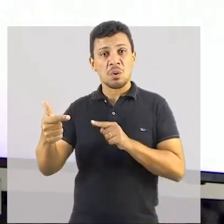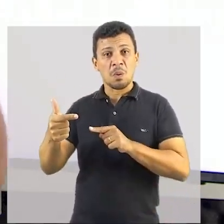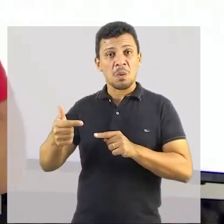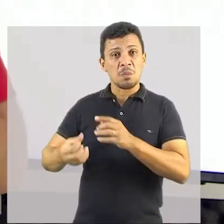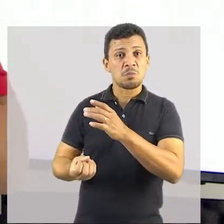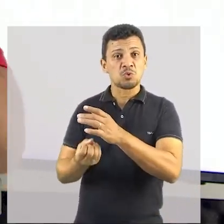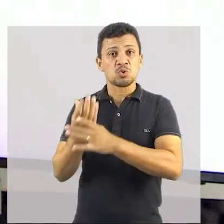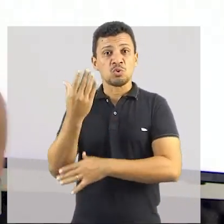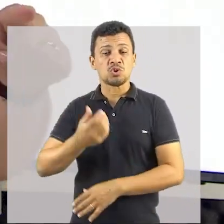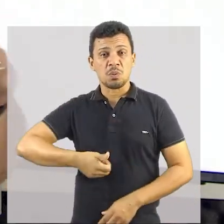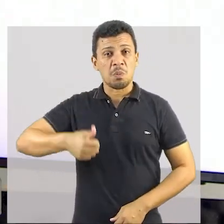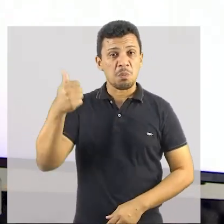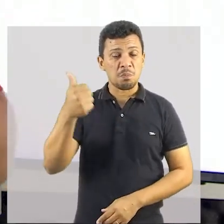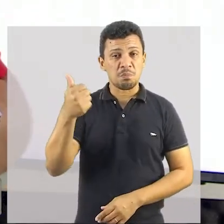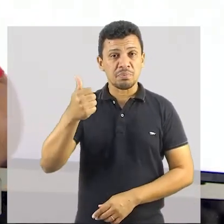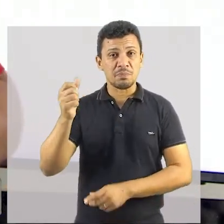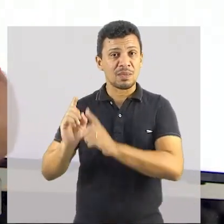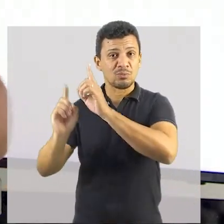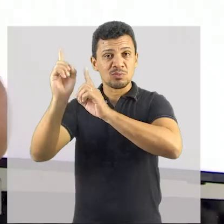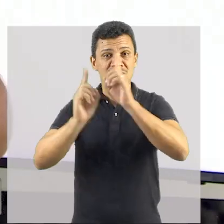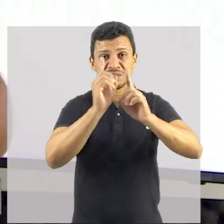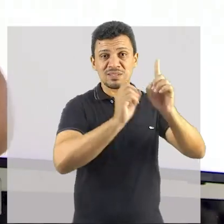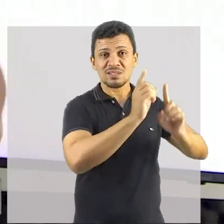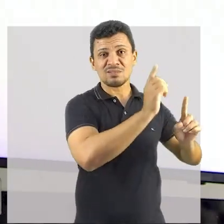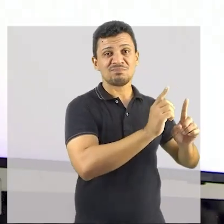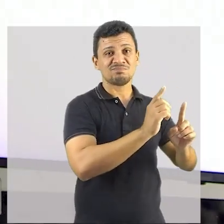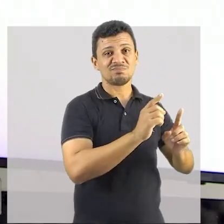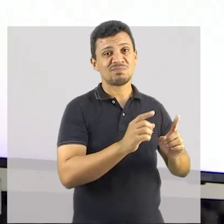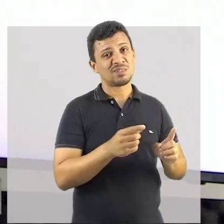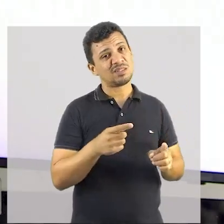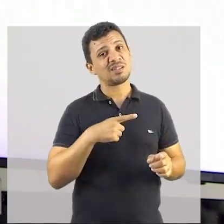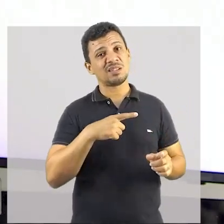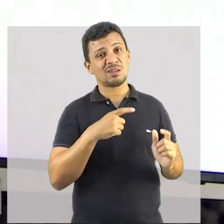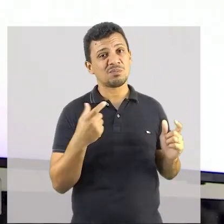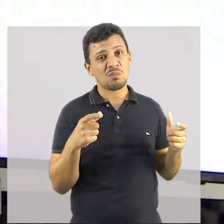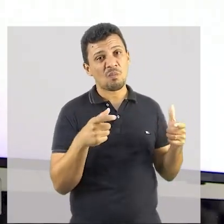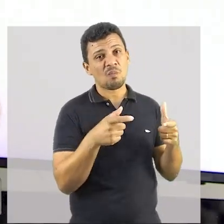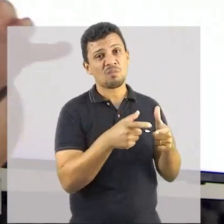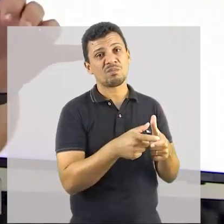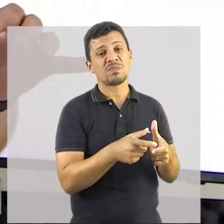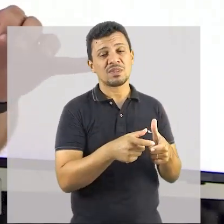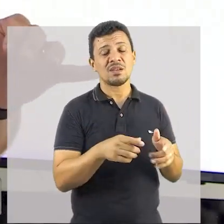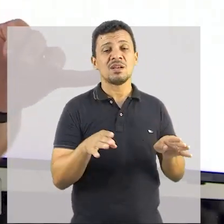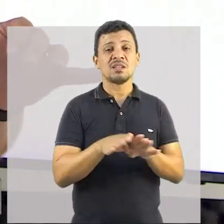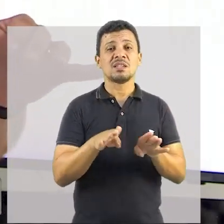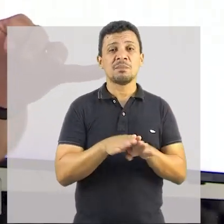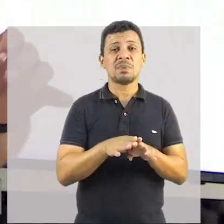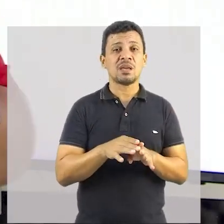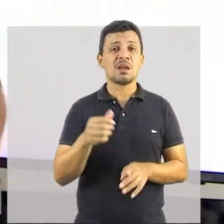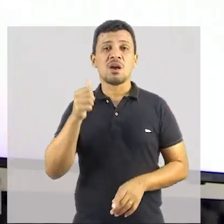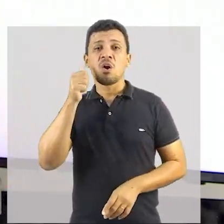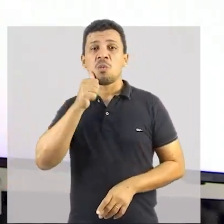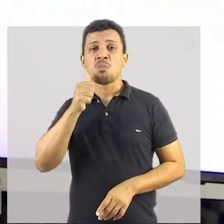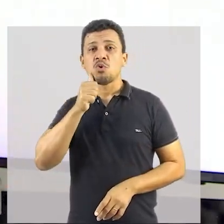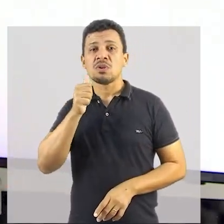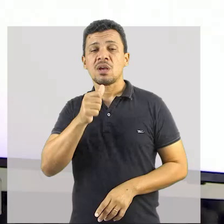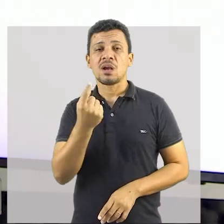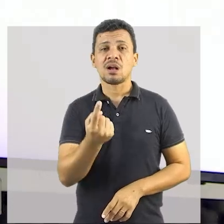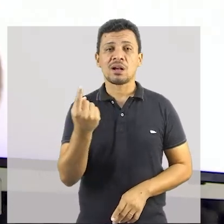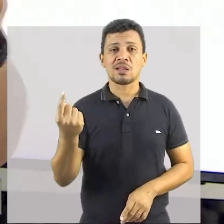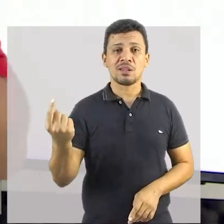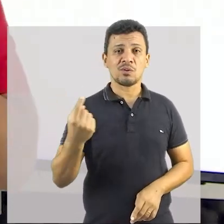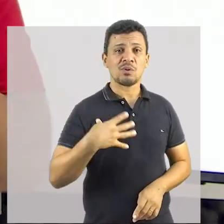foi instituído, a gente não tem um crescimento tão baixo. O número de filhos por mulher nunca foi tão baixo. E os casamentos